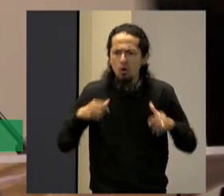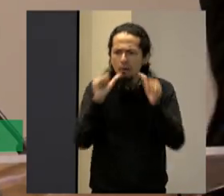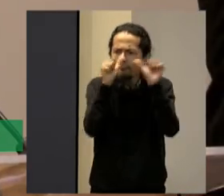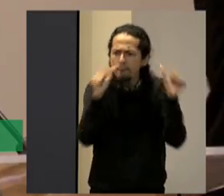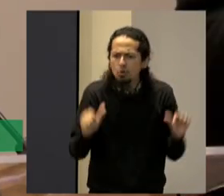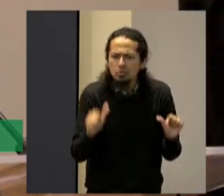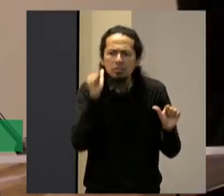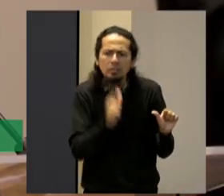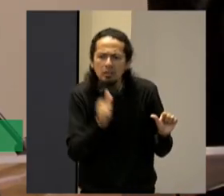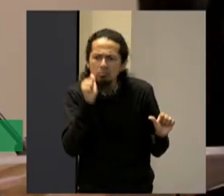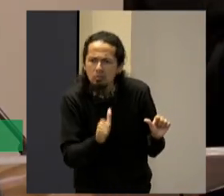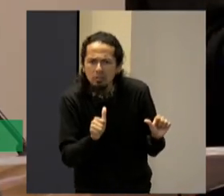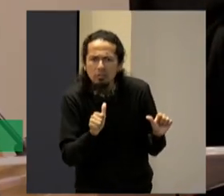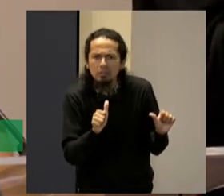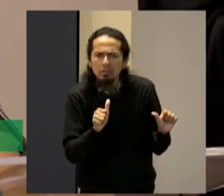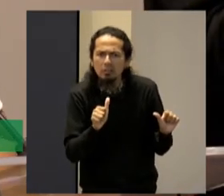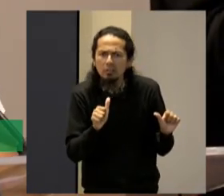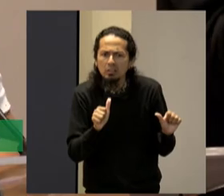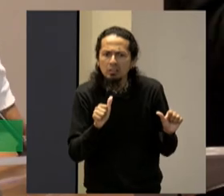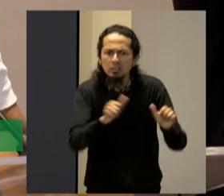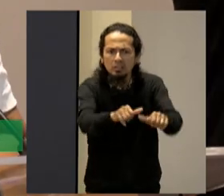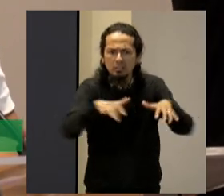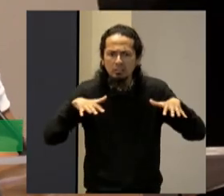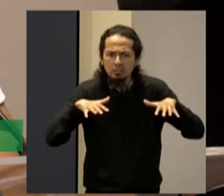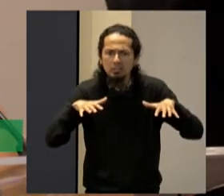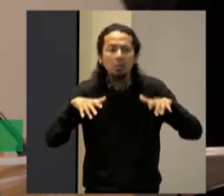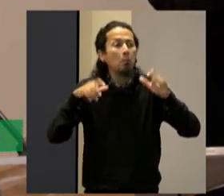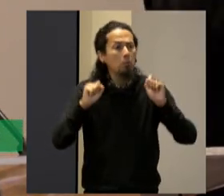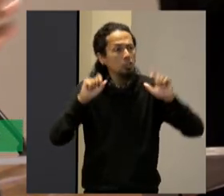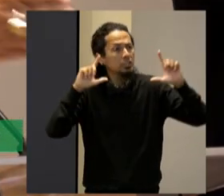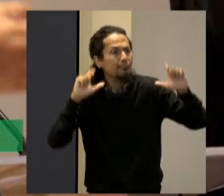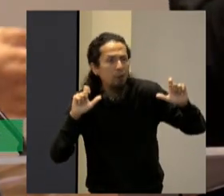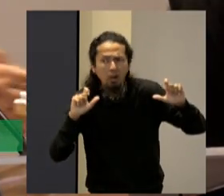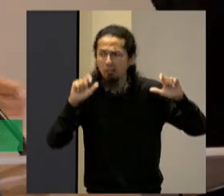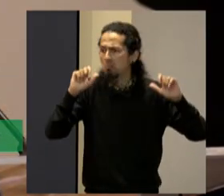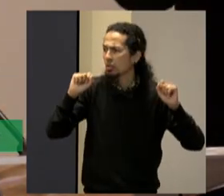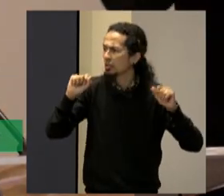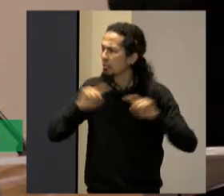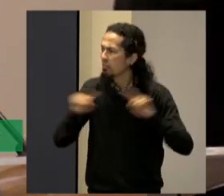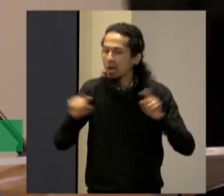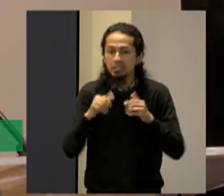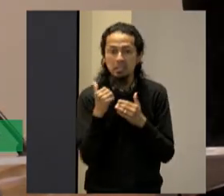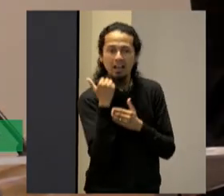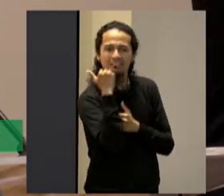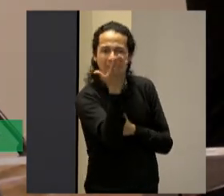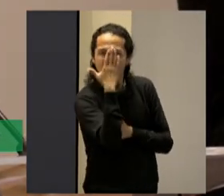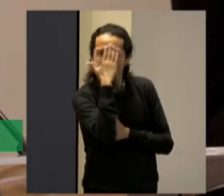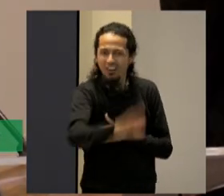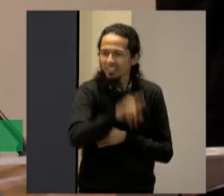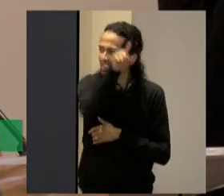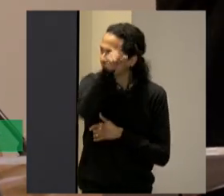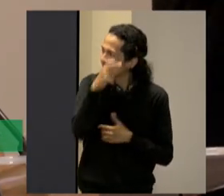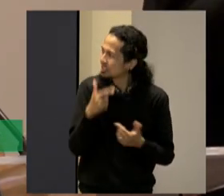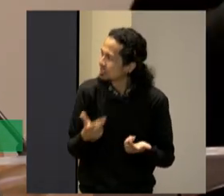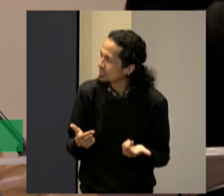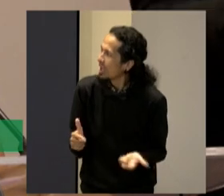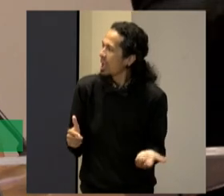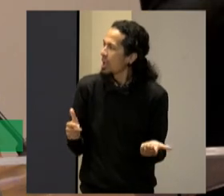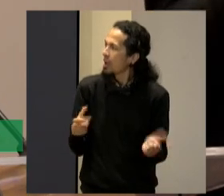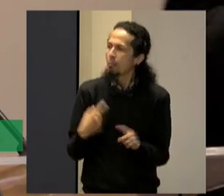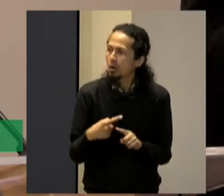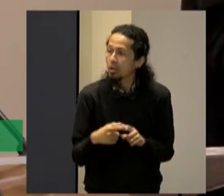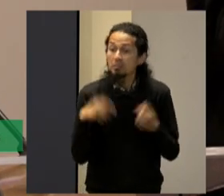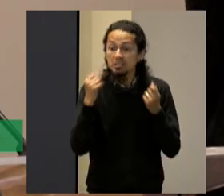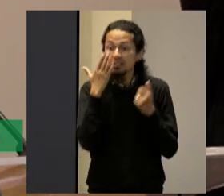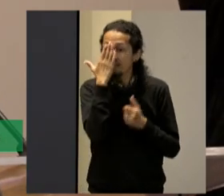Antonieta está no auditório, que poderia ser uma fotografia, e não está aqui no hall da entrada, para que as pessoas a vejam? Que muita